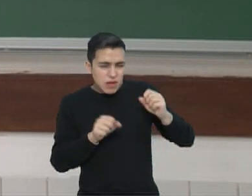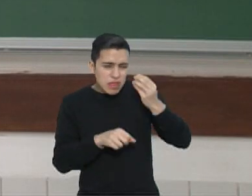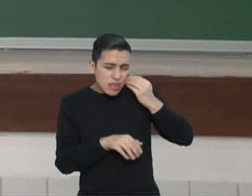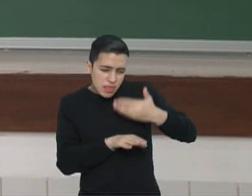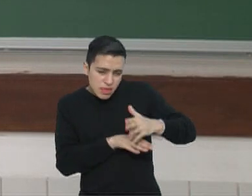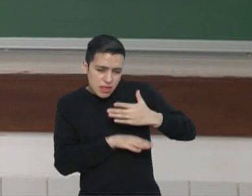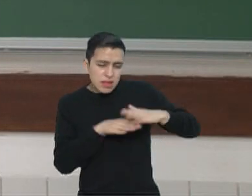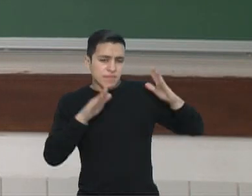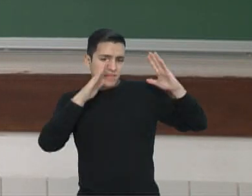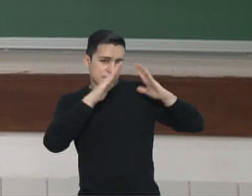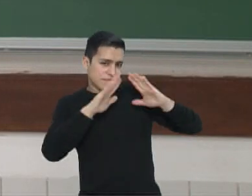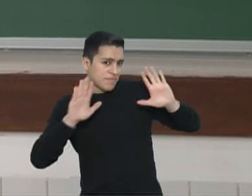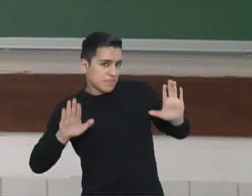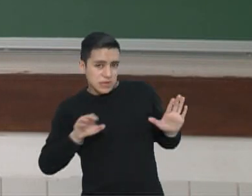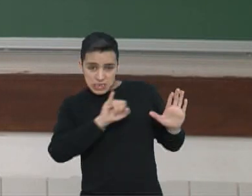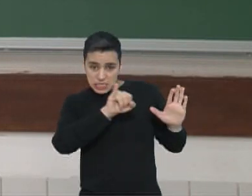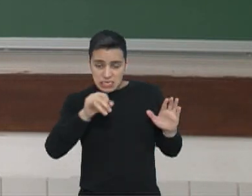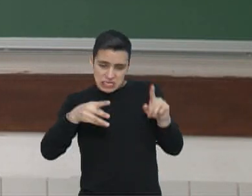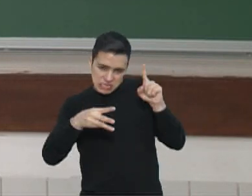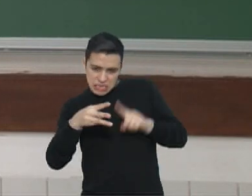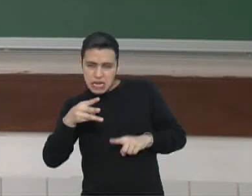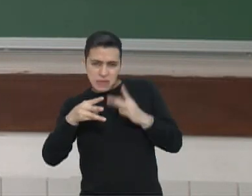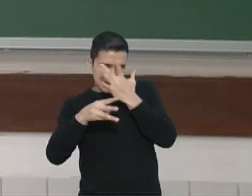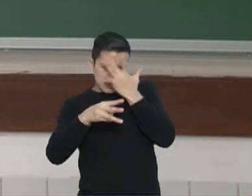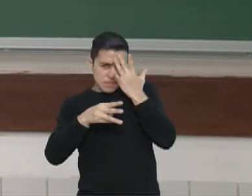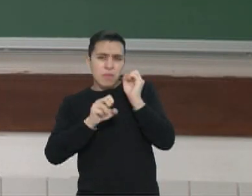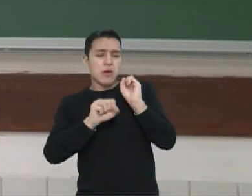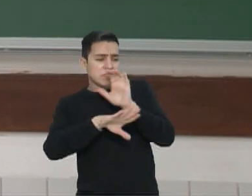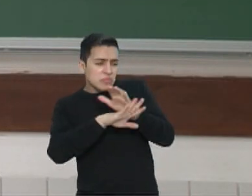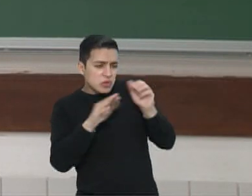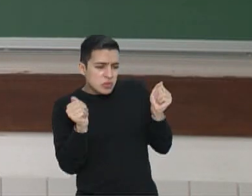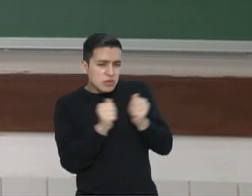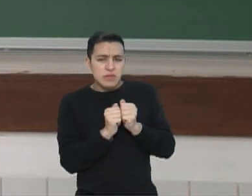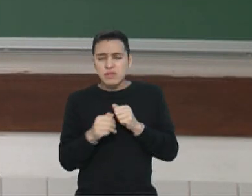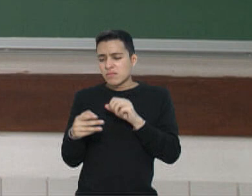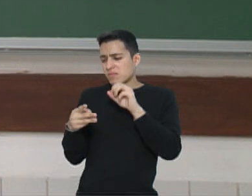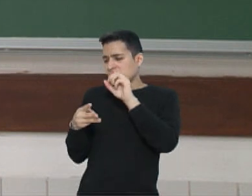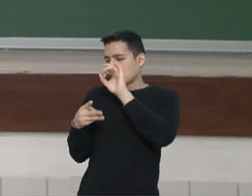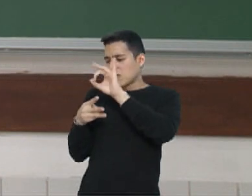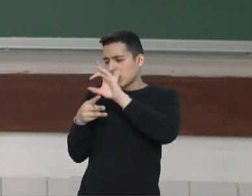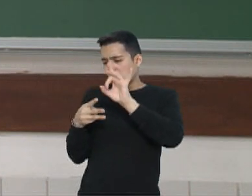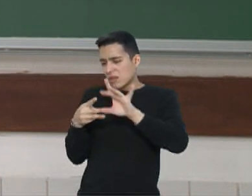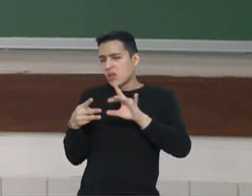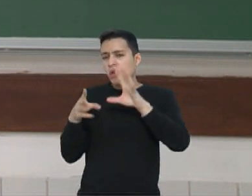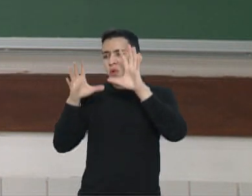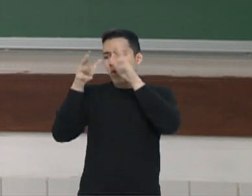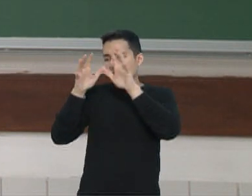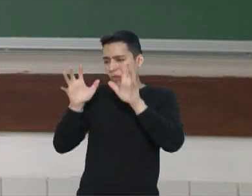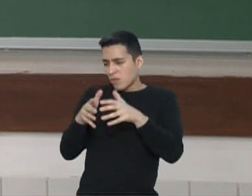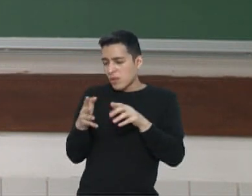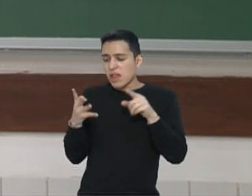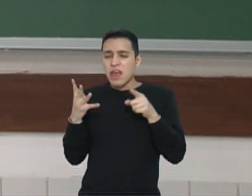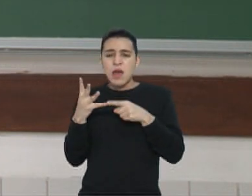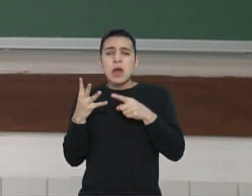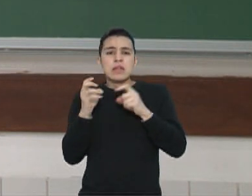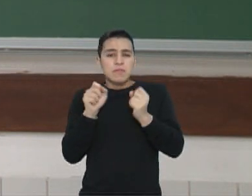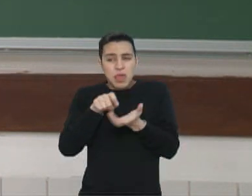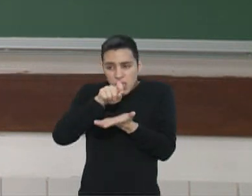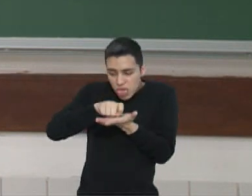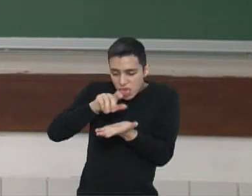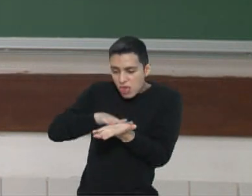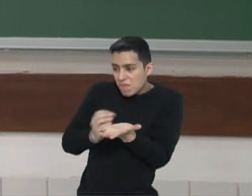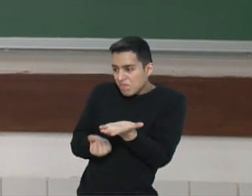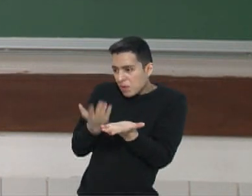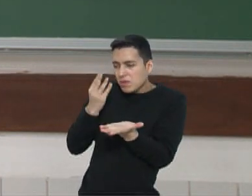você tiver mais 3 pessoas que possam te acompanhar, cada um pode fazer um grupo e a 4ª pessoa pode ficar marcando a